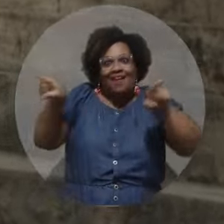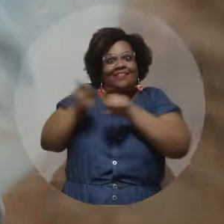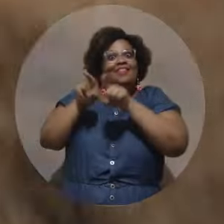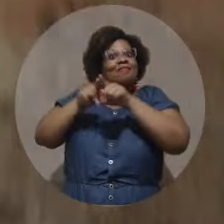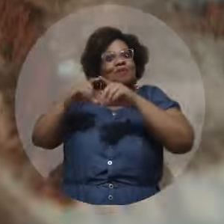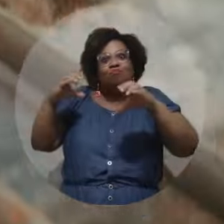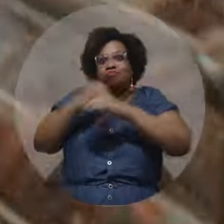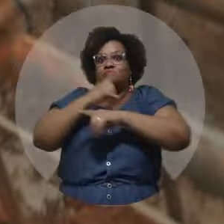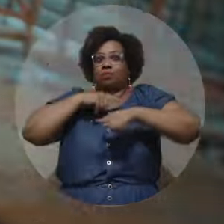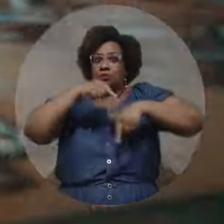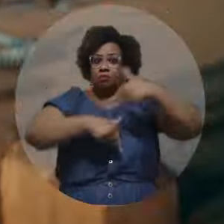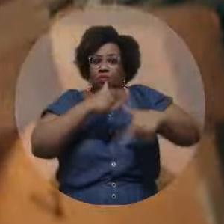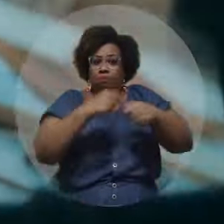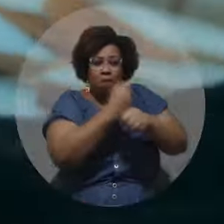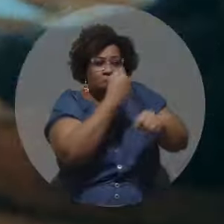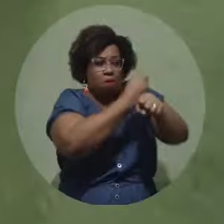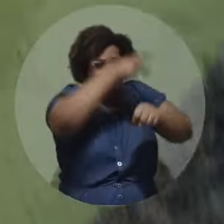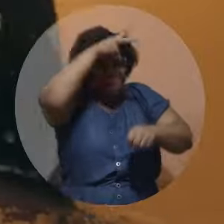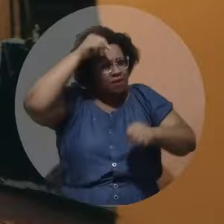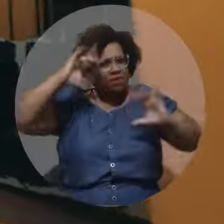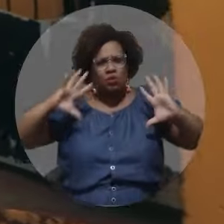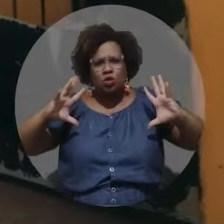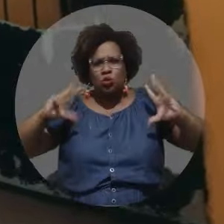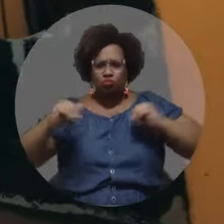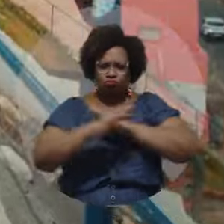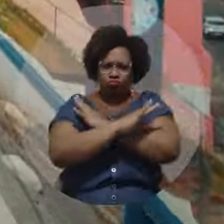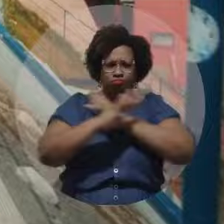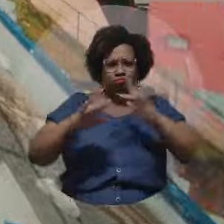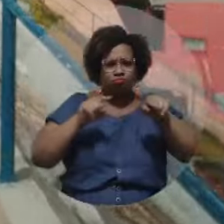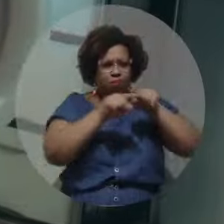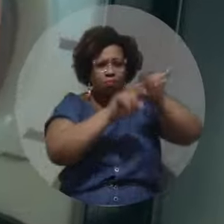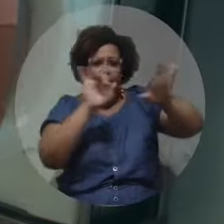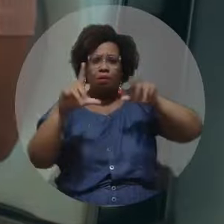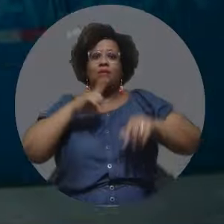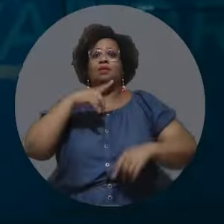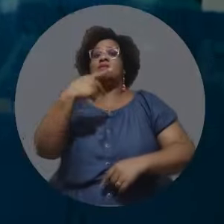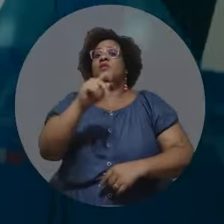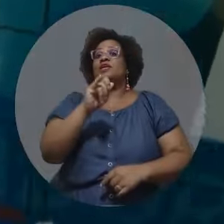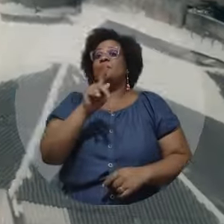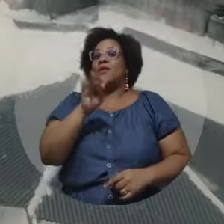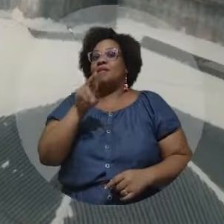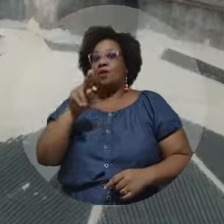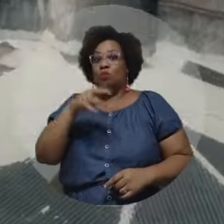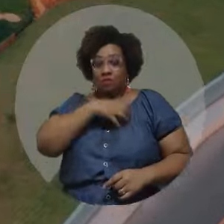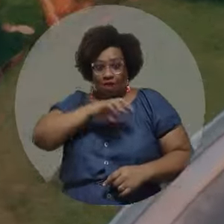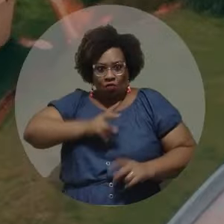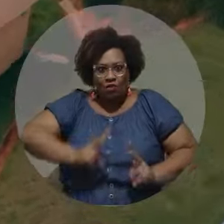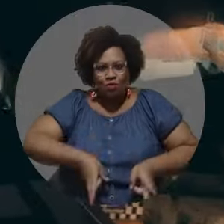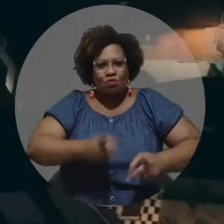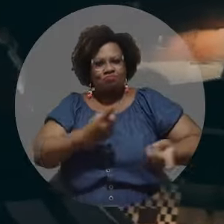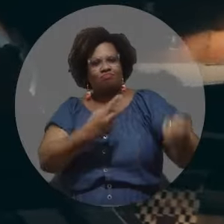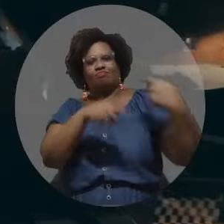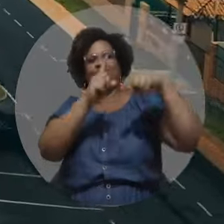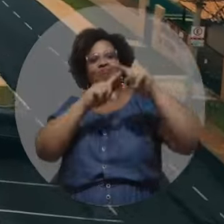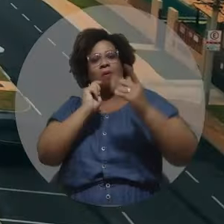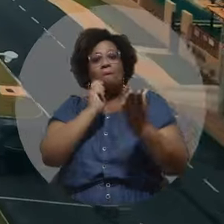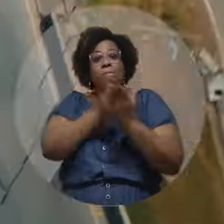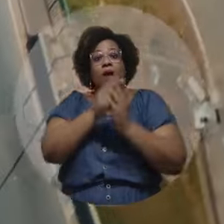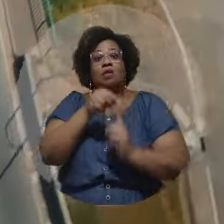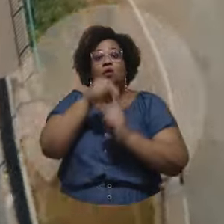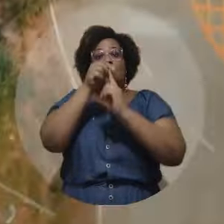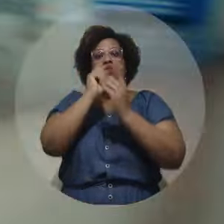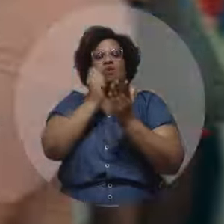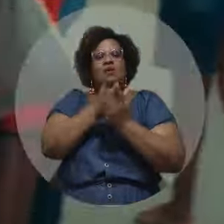também. Tem obra da prefeitura por toda a cidade e em todas elas tem o seu IPTU. Para Salvador continuar avançando, pague a